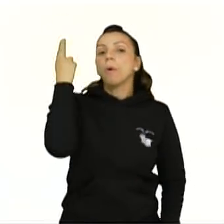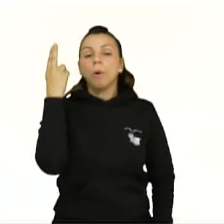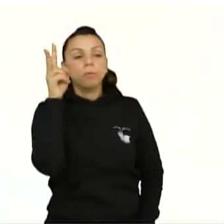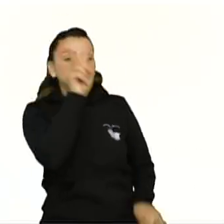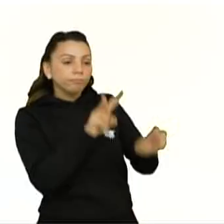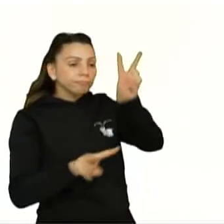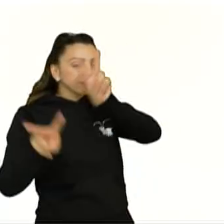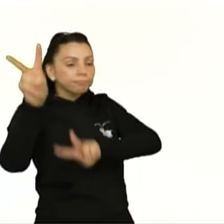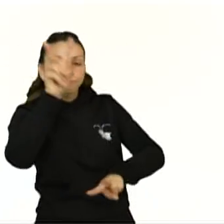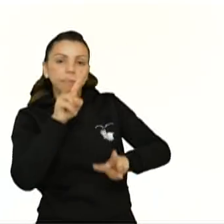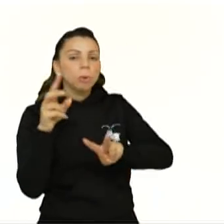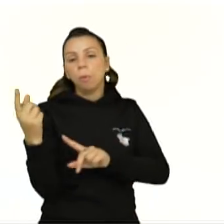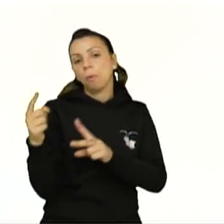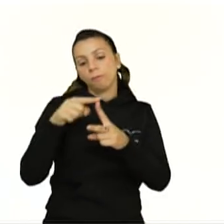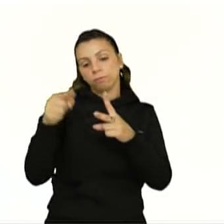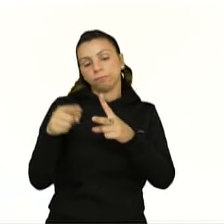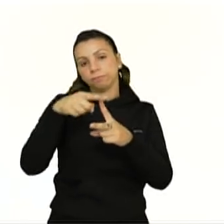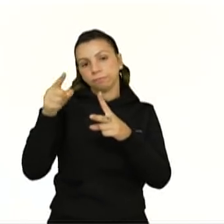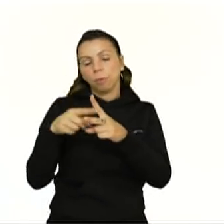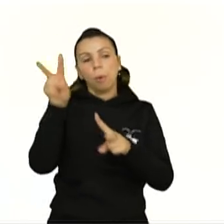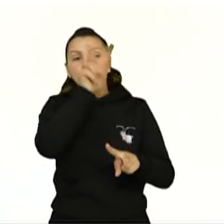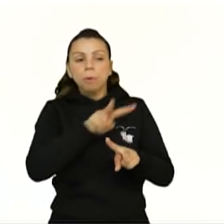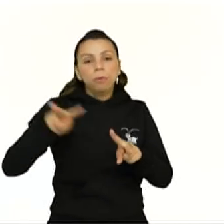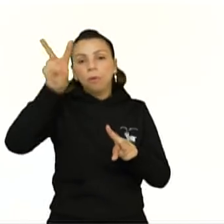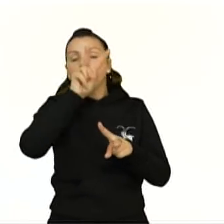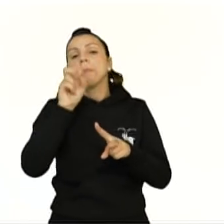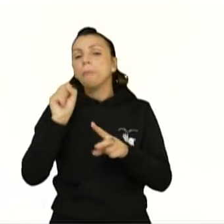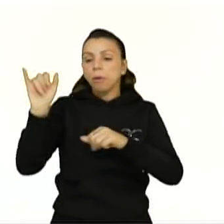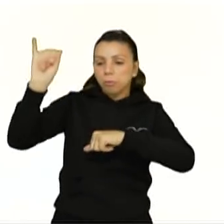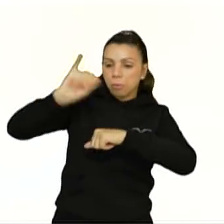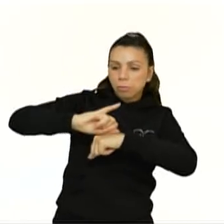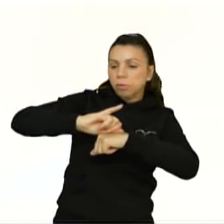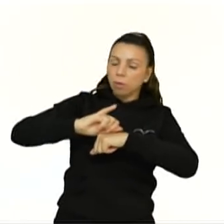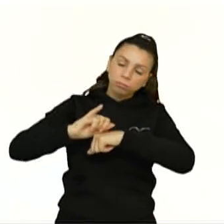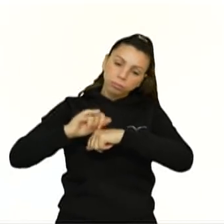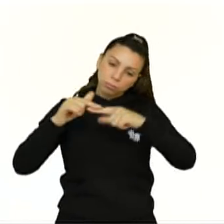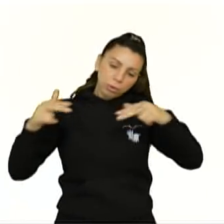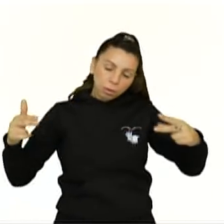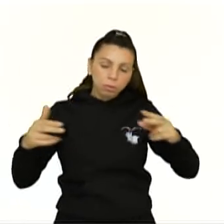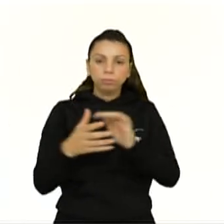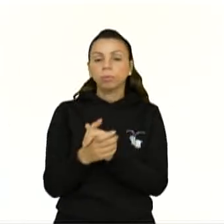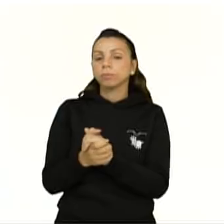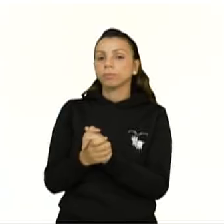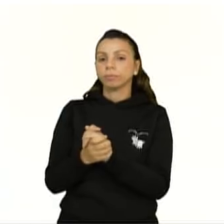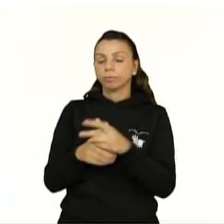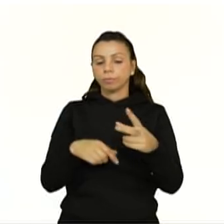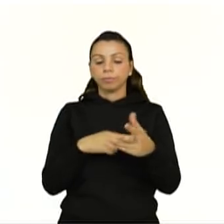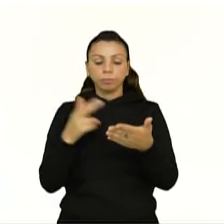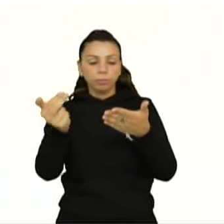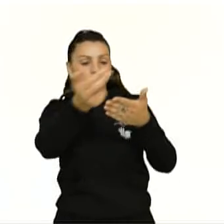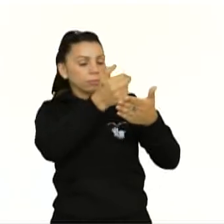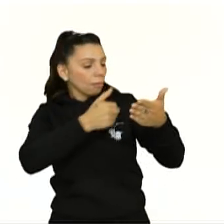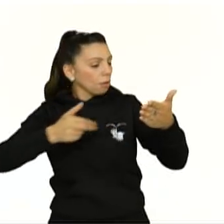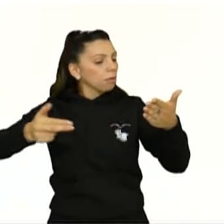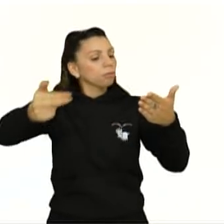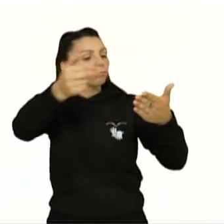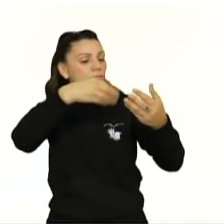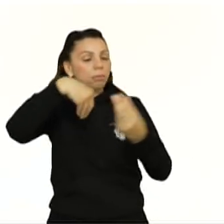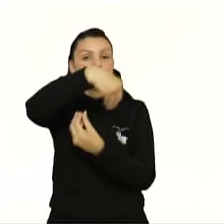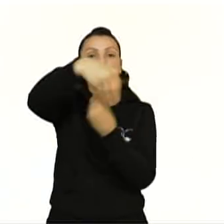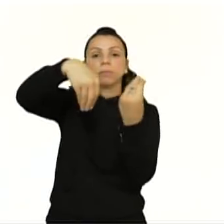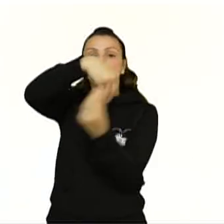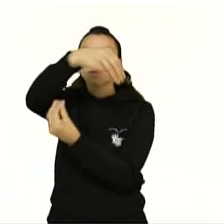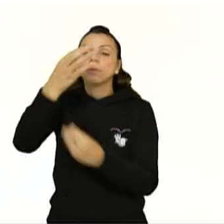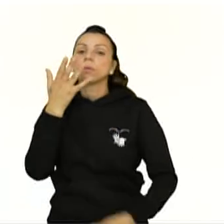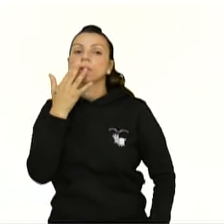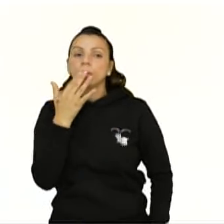ponderar aí qual desses dois aí. Observação, você pode pegar algum objeto, alguma coisa ou olhar uma paisagem, tá? Pinte livremente fazendo as misturas das